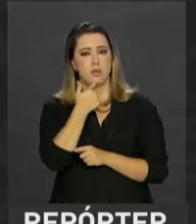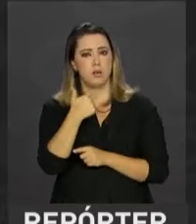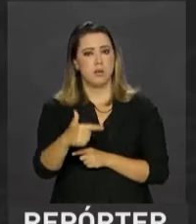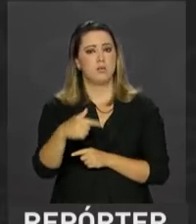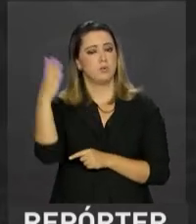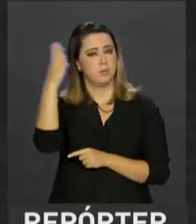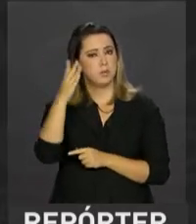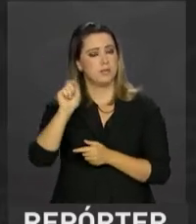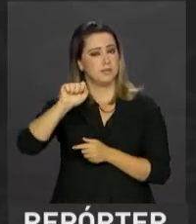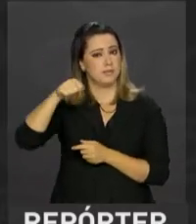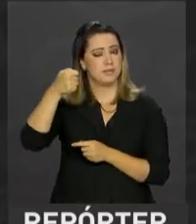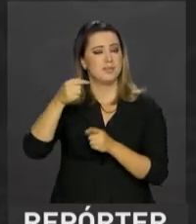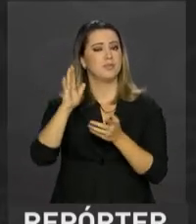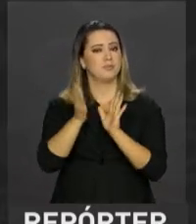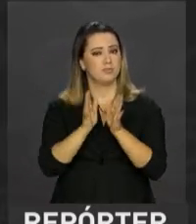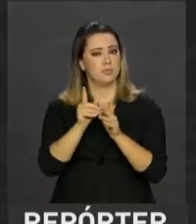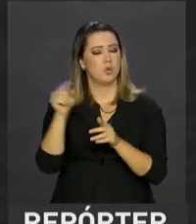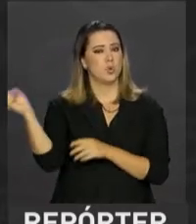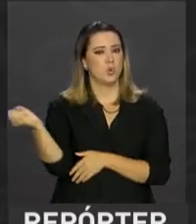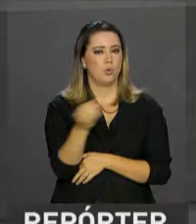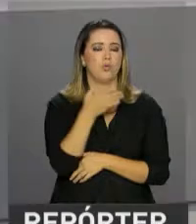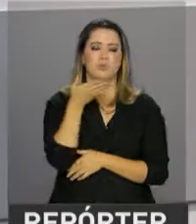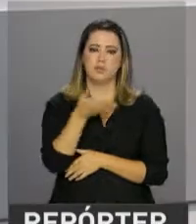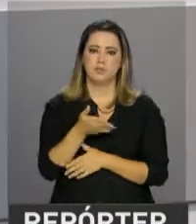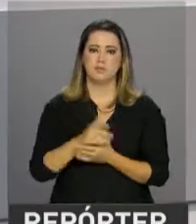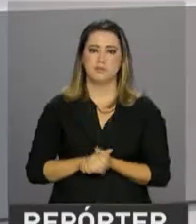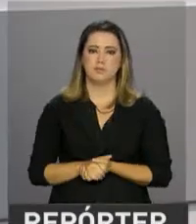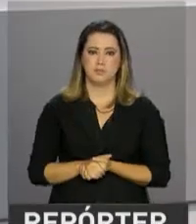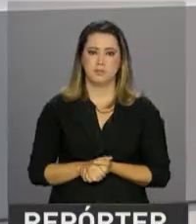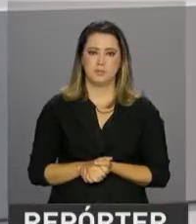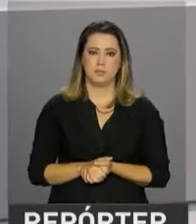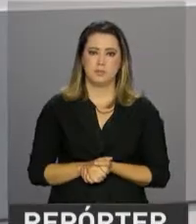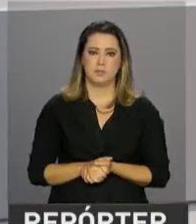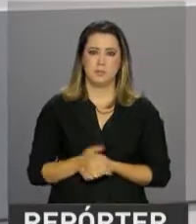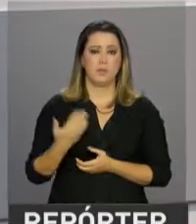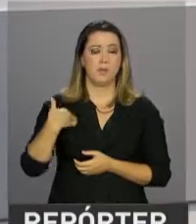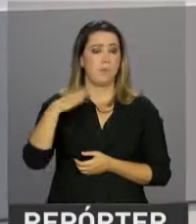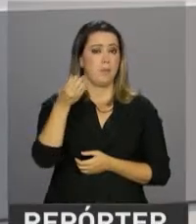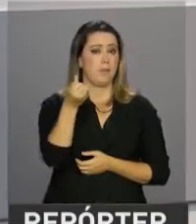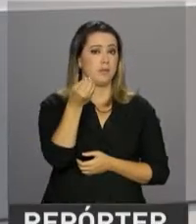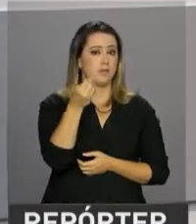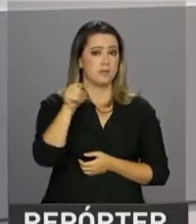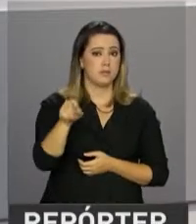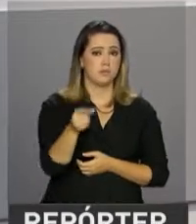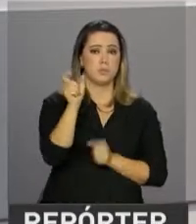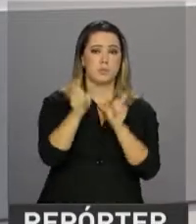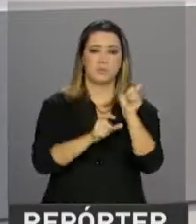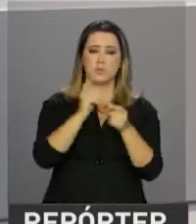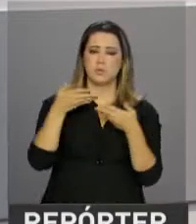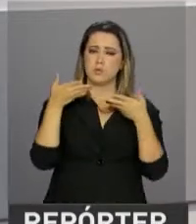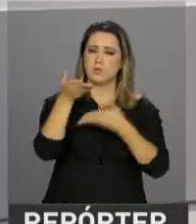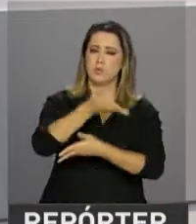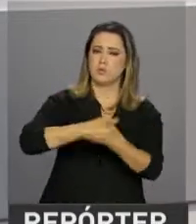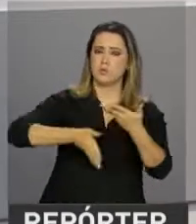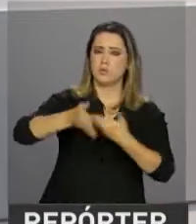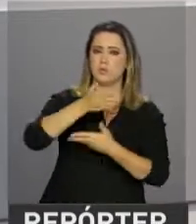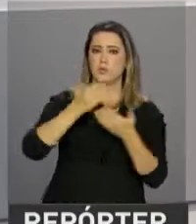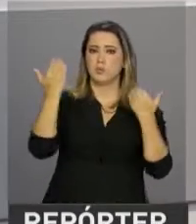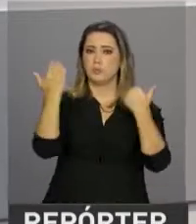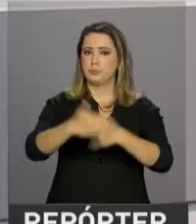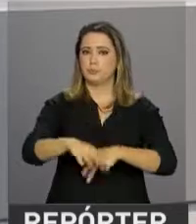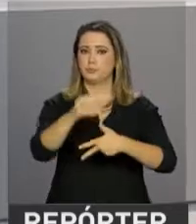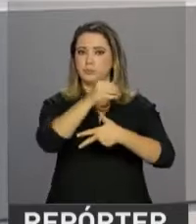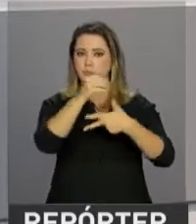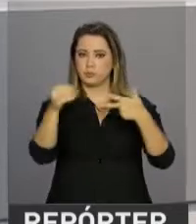sinais uma novidade desta edição cerca de 600 mil pessoas estarão envolvidas com a aplicação